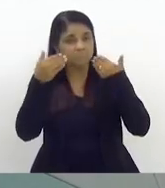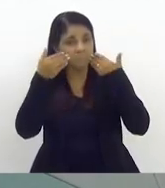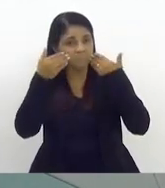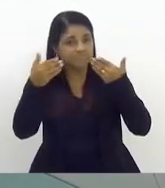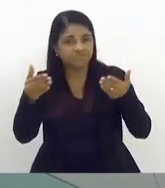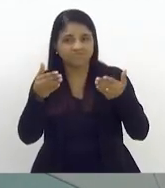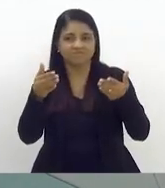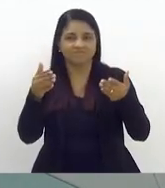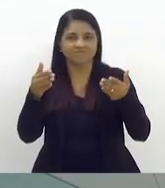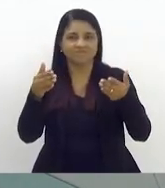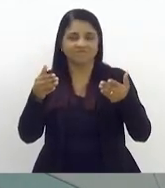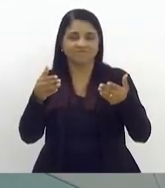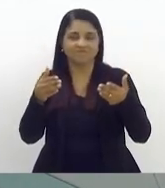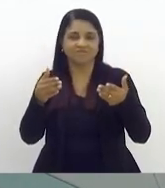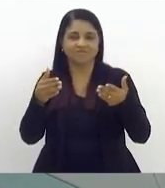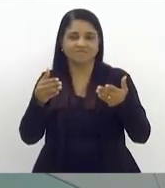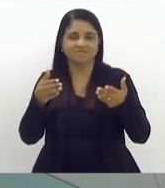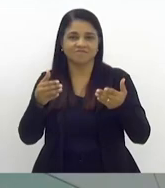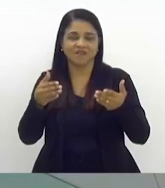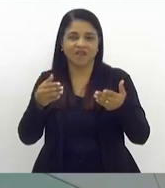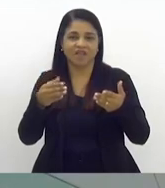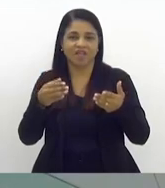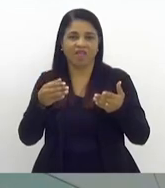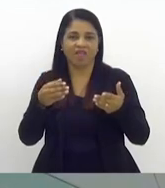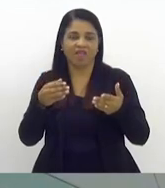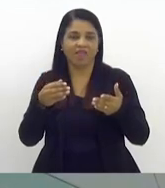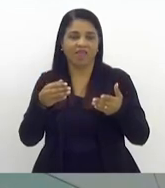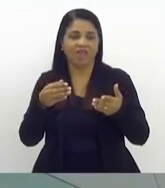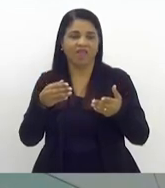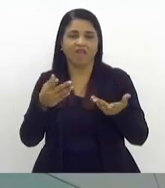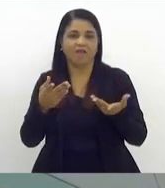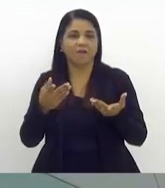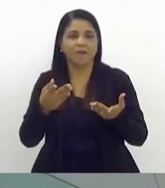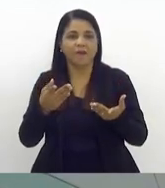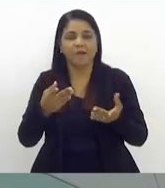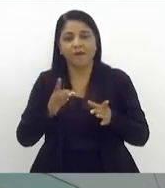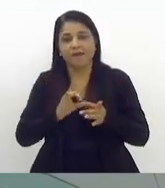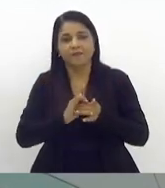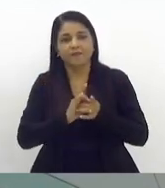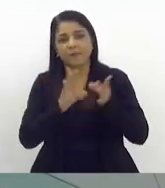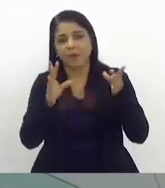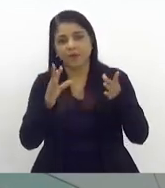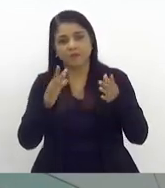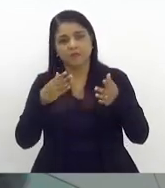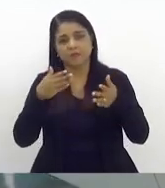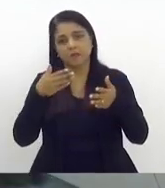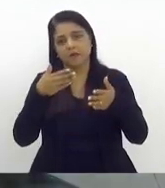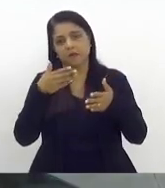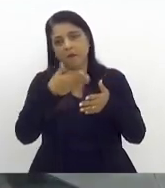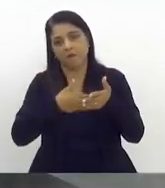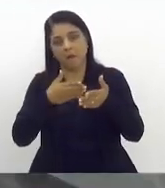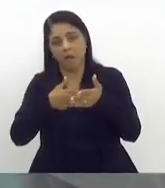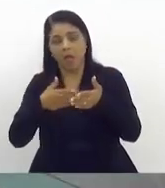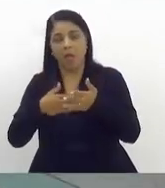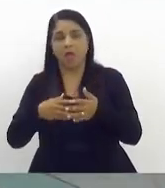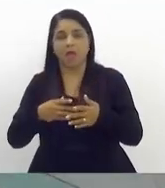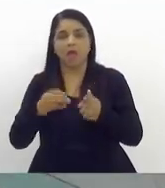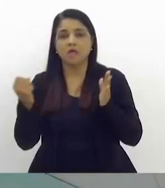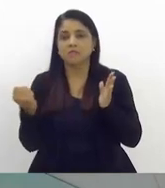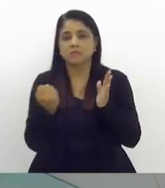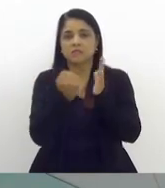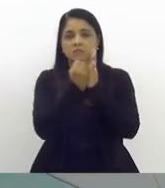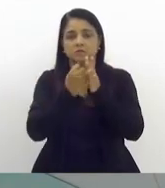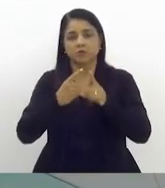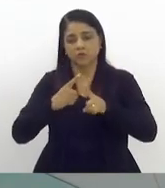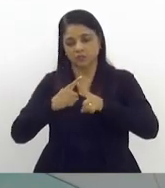explícitos de ferimento grave à democracia, de exposição de símbolos nazistas, alguma coisa